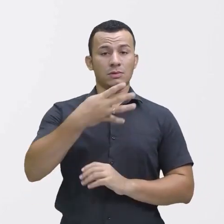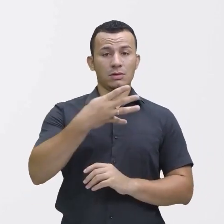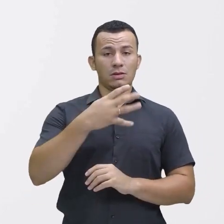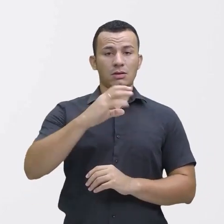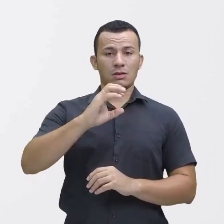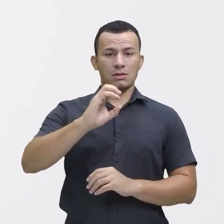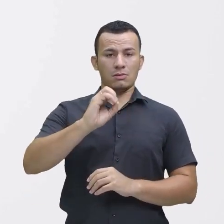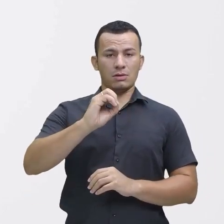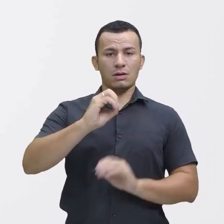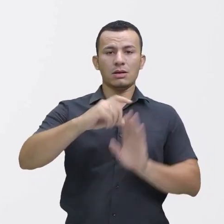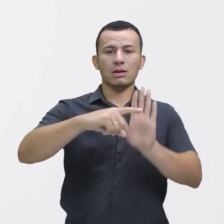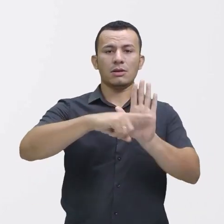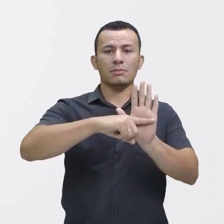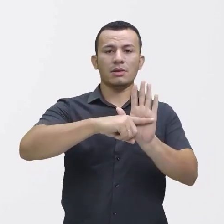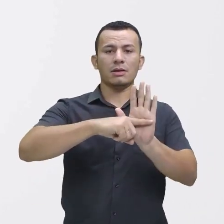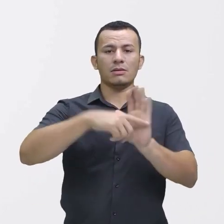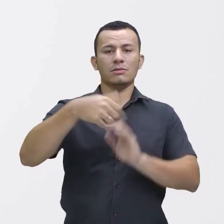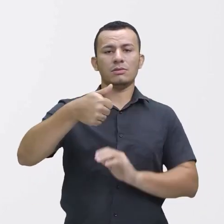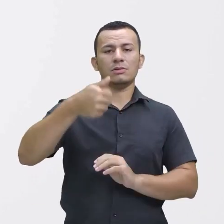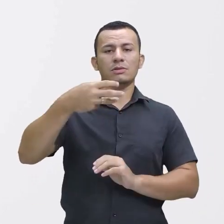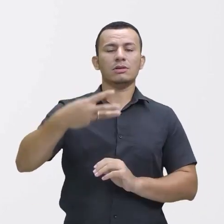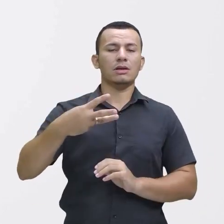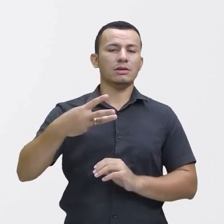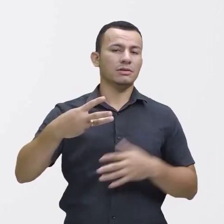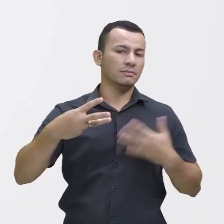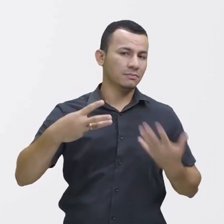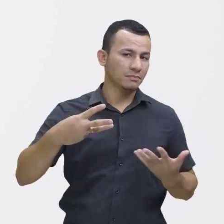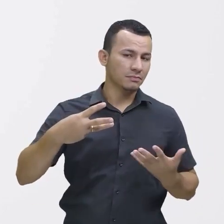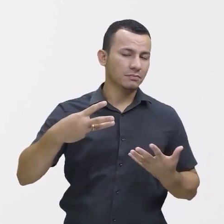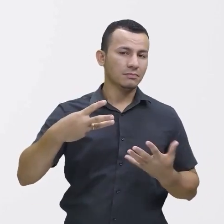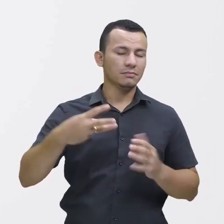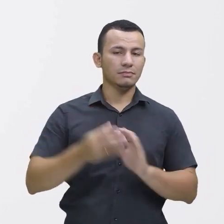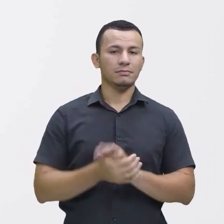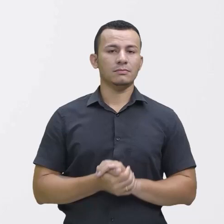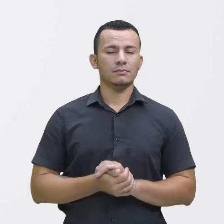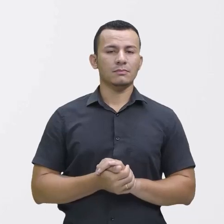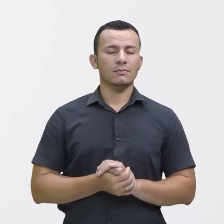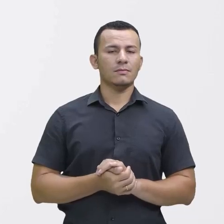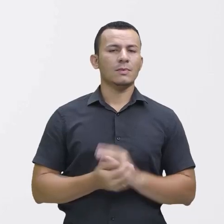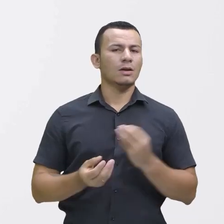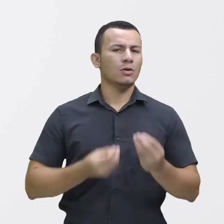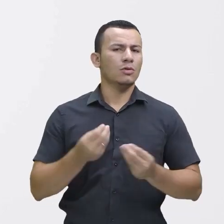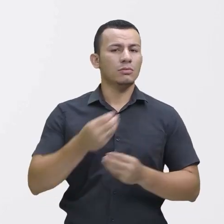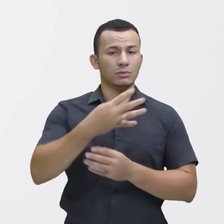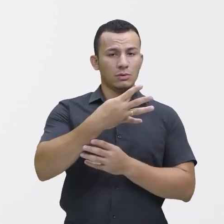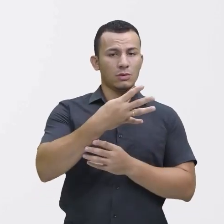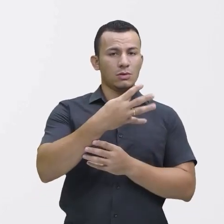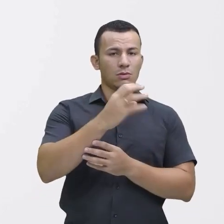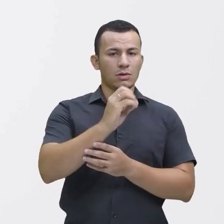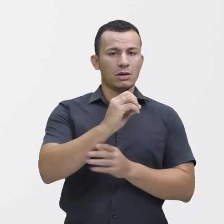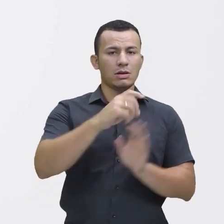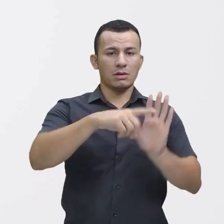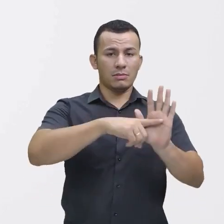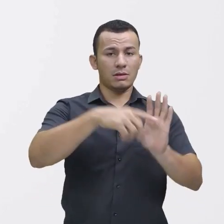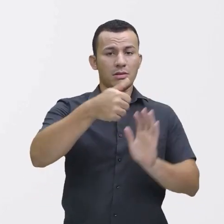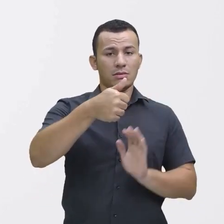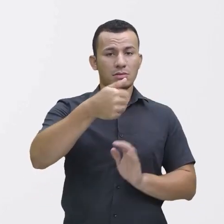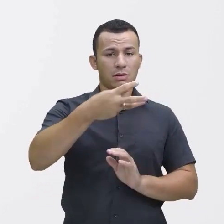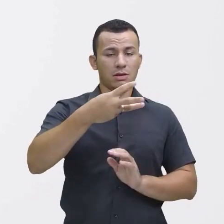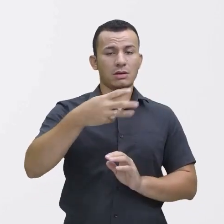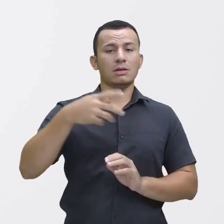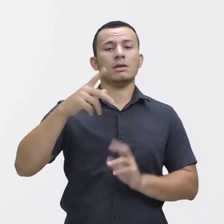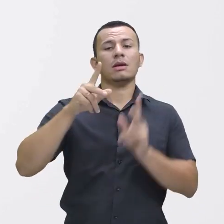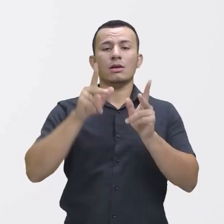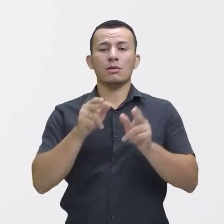40 menos 13. Eu vou fazer 40 menos 13, sabe quanto é? 40 menos 13, 27. Aí eu